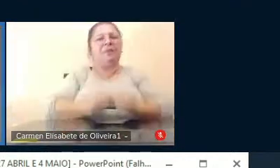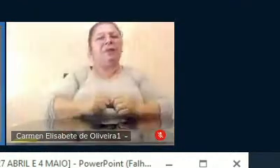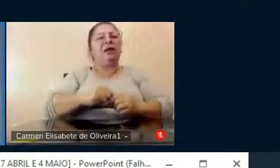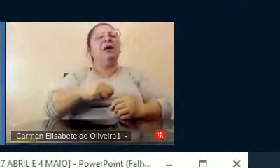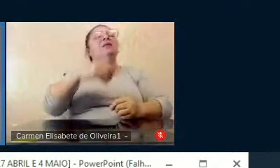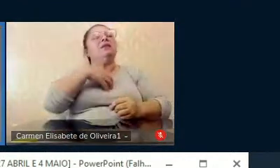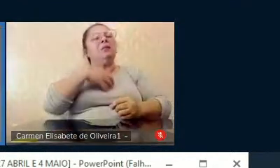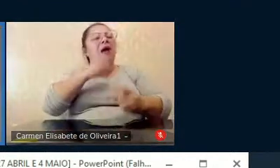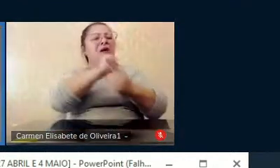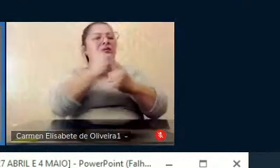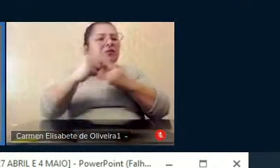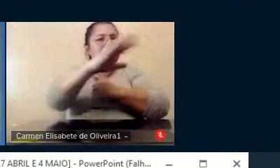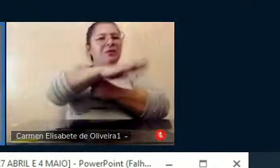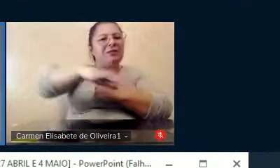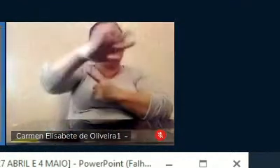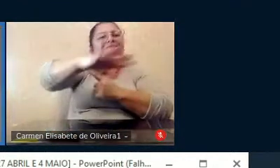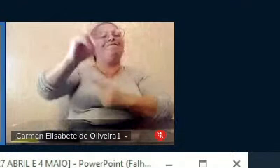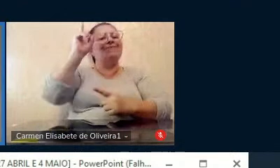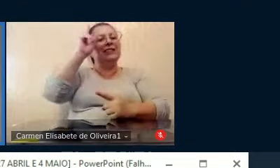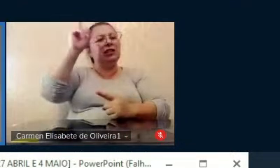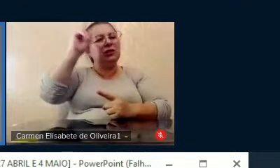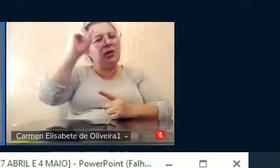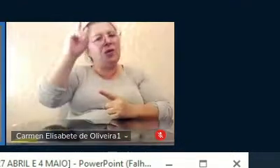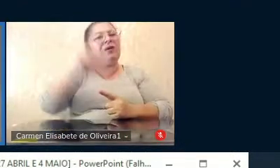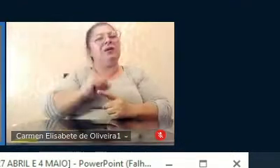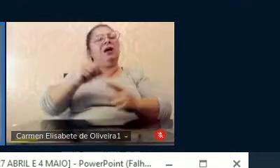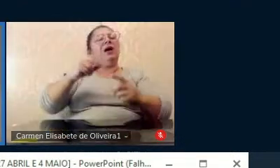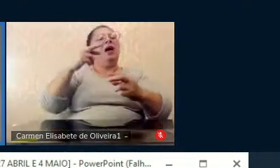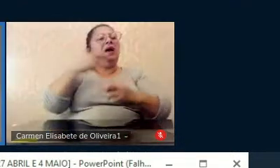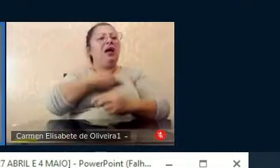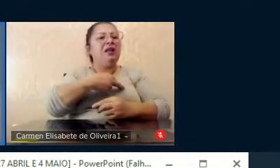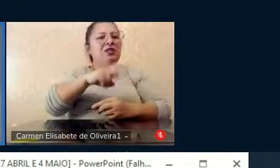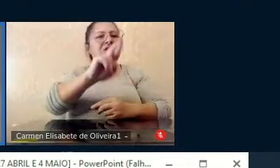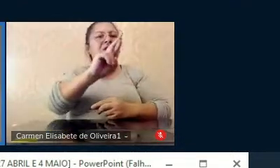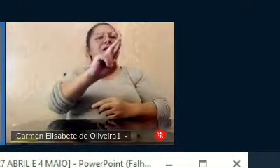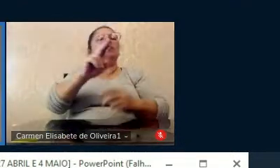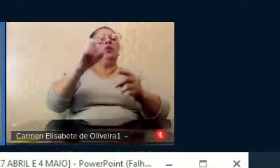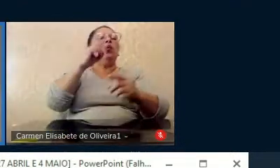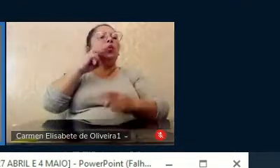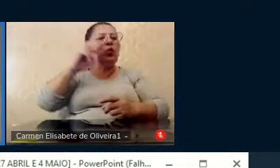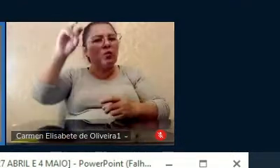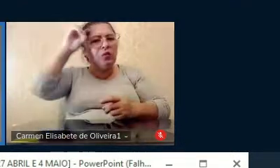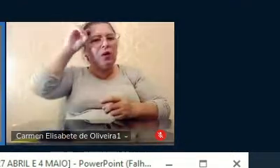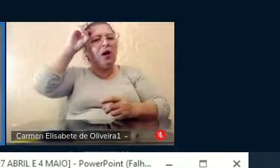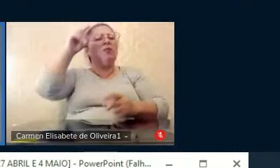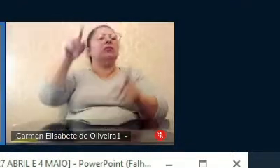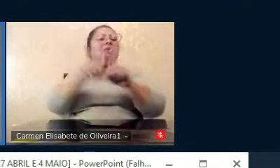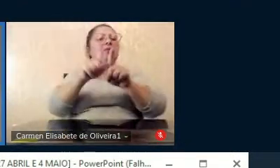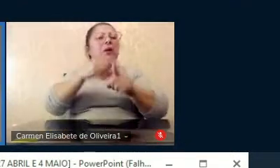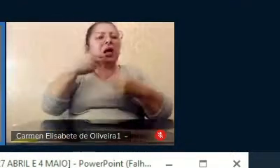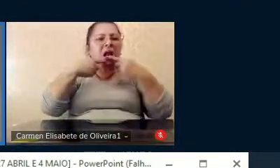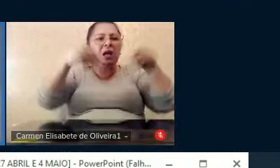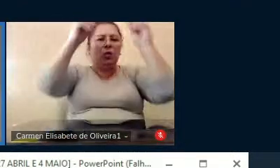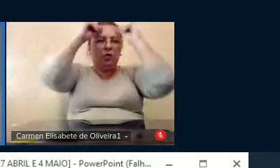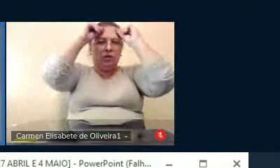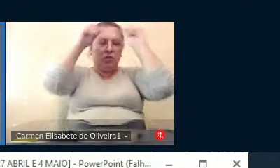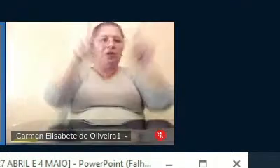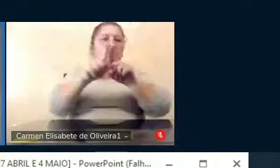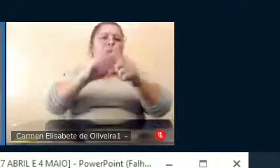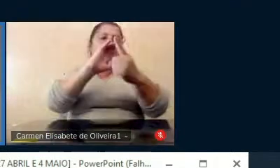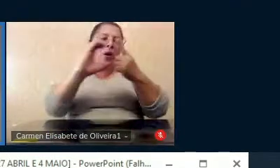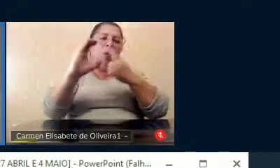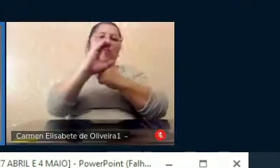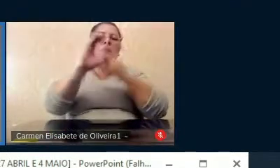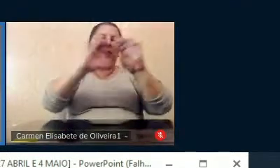considerado socialmente, historicamente, religiosamente, culturalmente ou linguisticamente importante para a sua